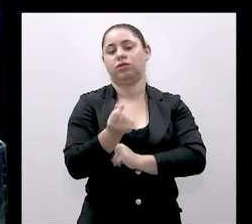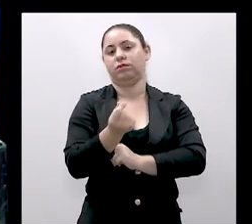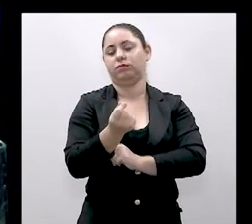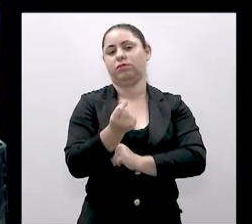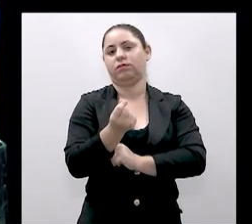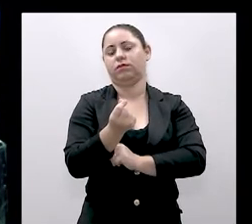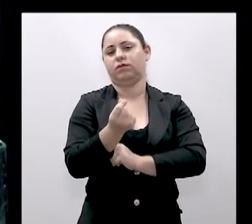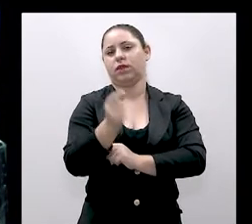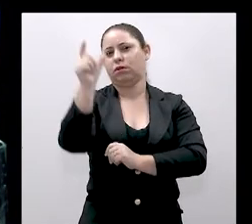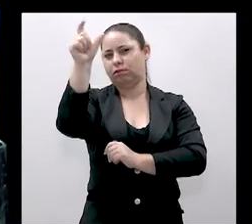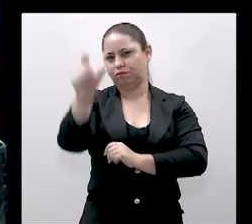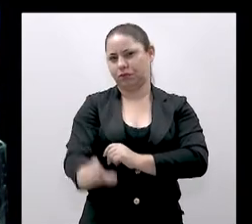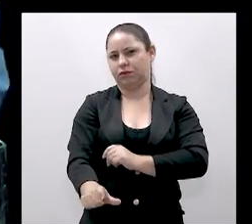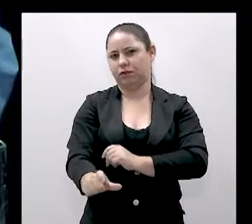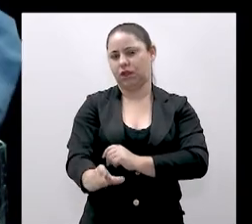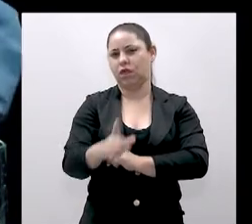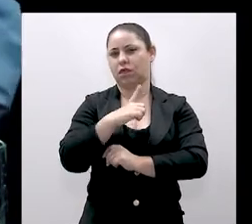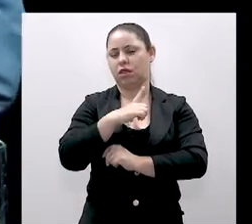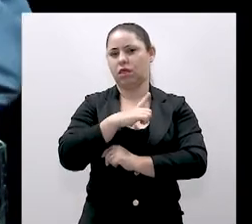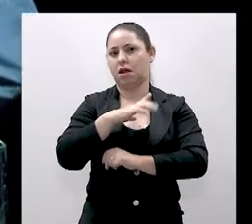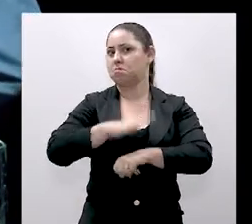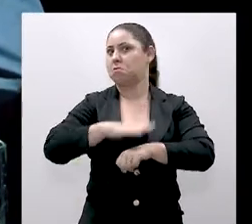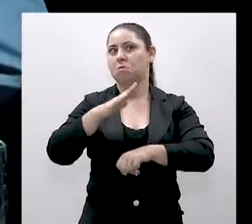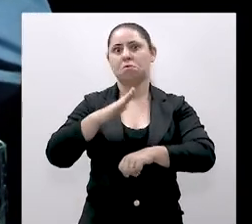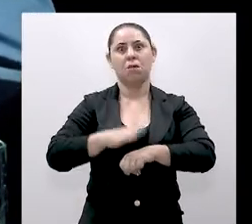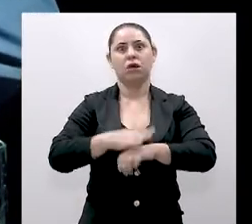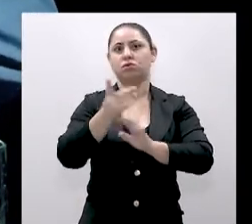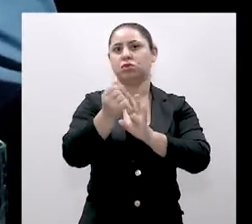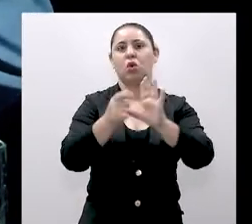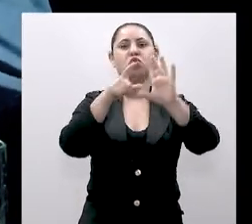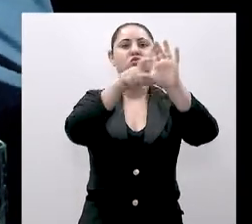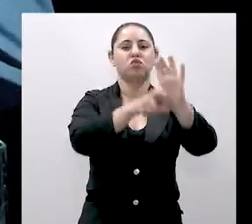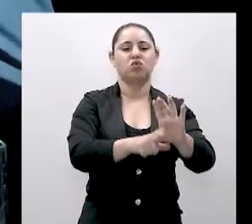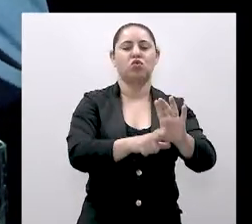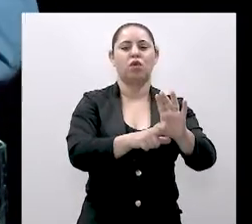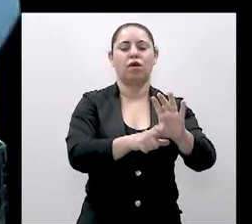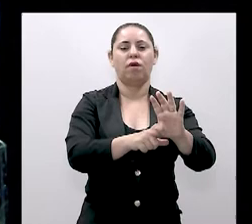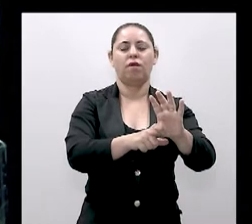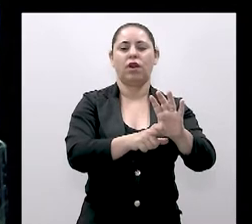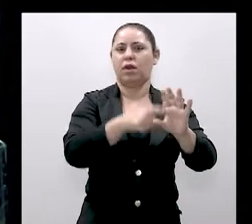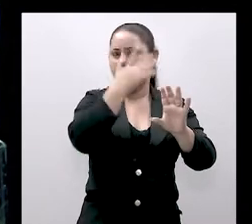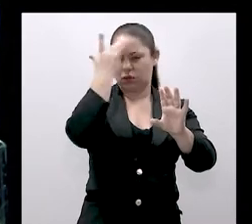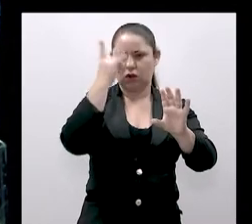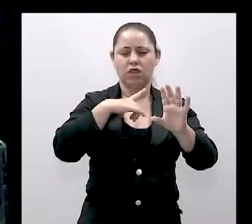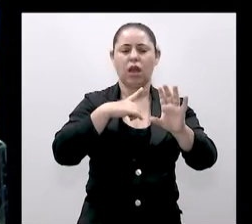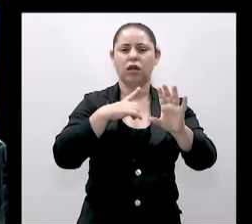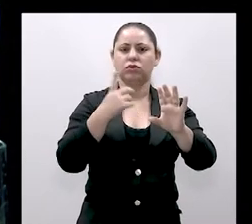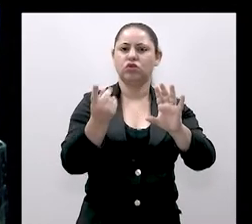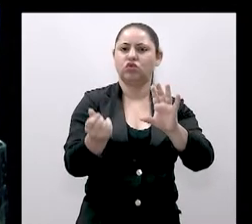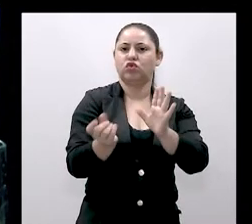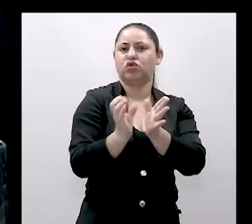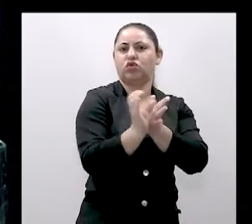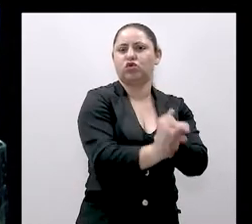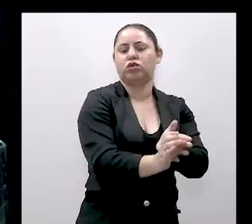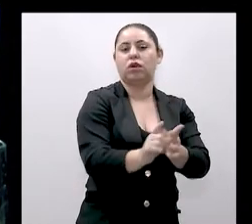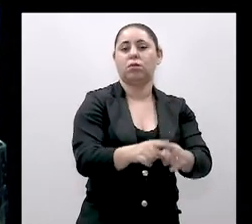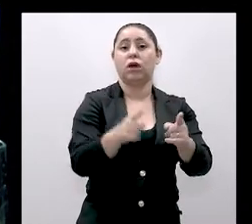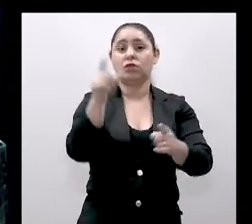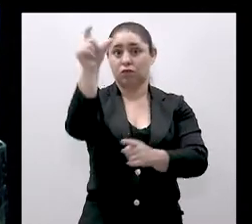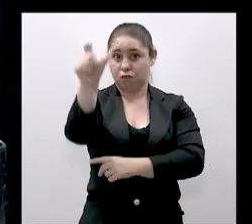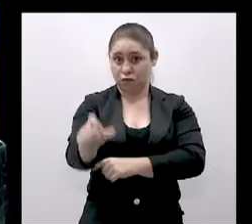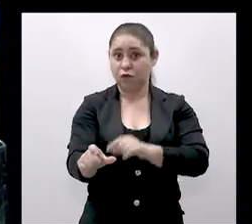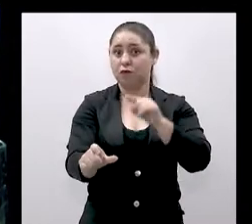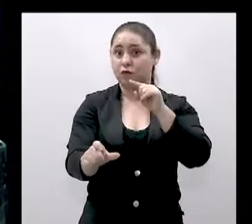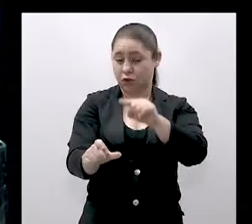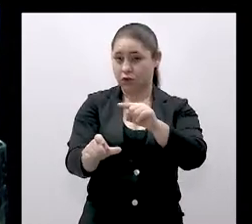tudo pelo dinheiro ou para você vender cada vez mais dividendos dos acionistas eles têm que perceber dividendo